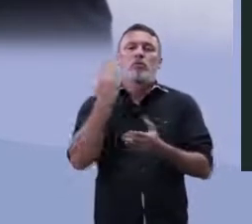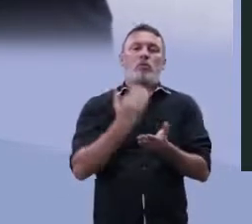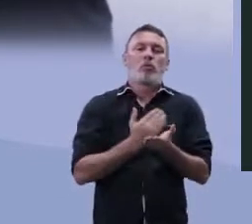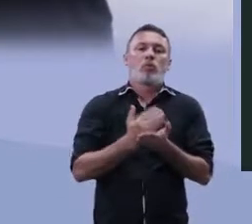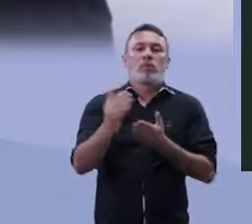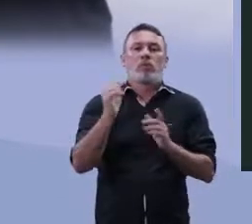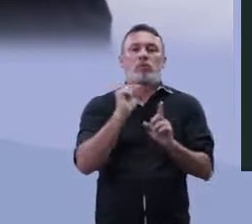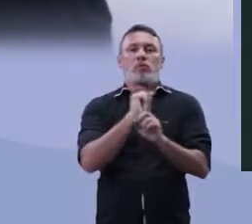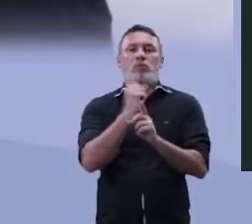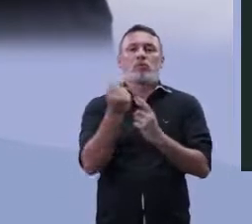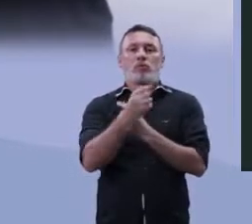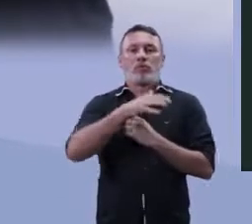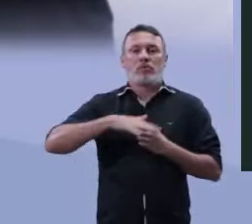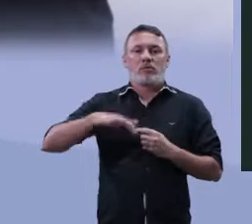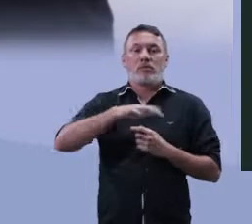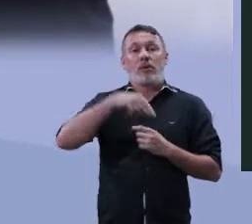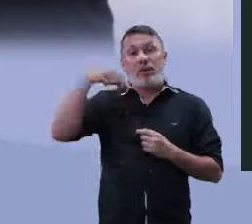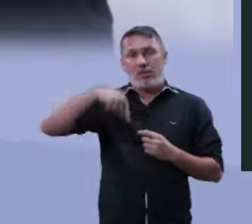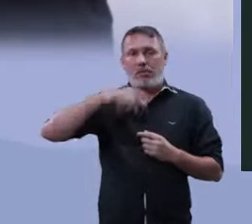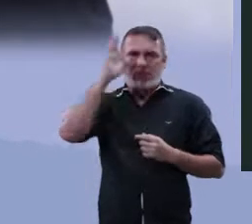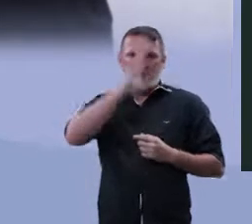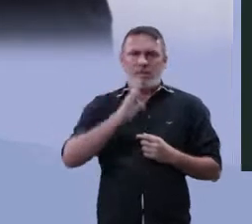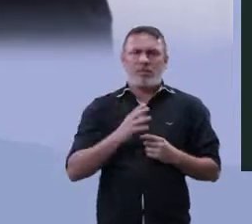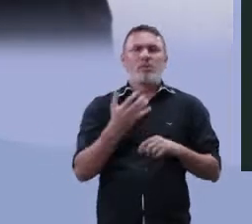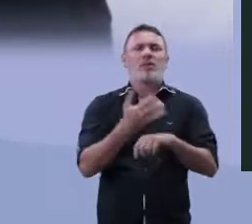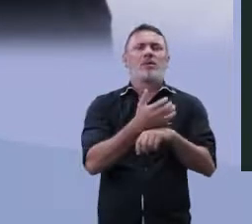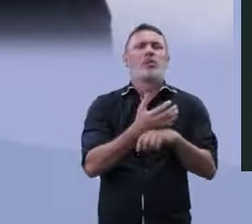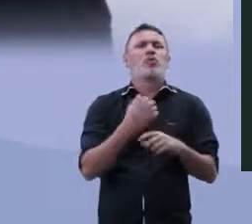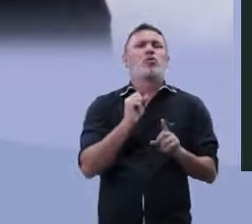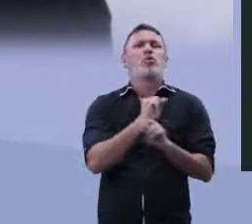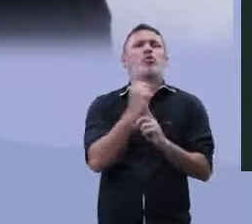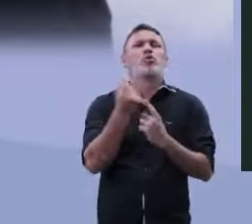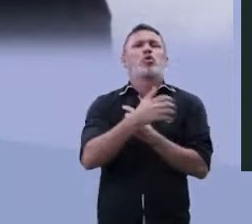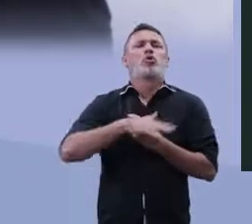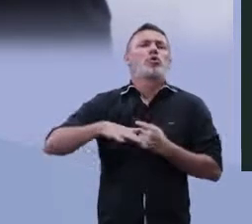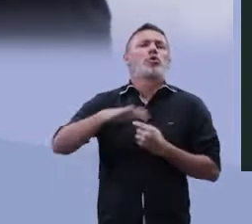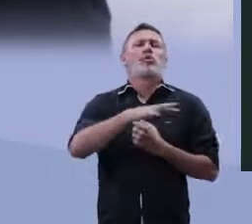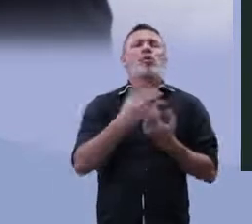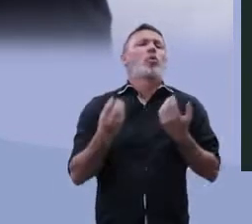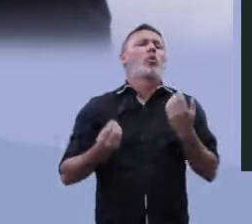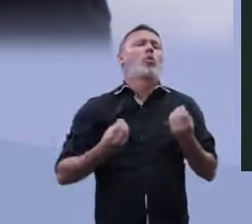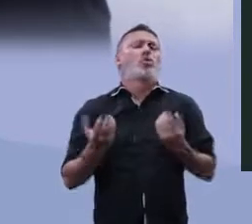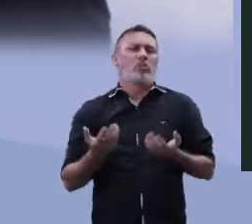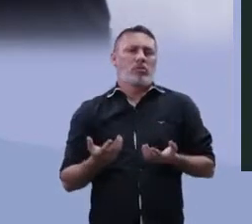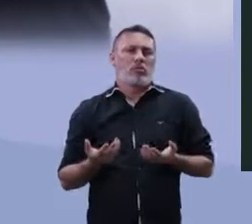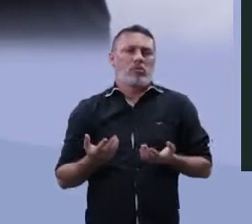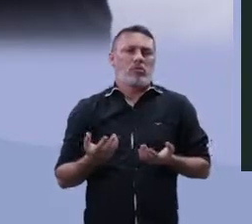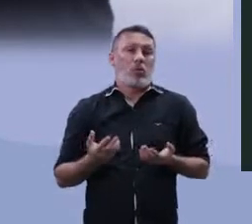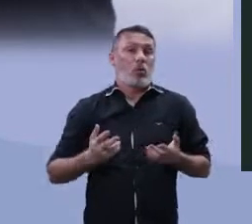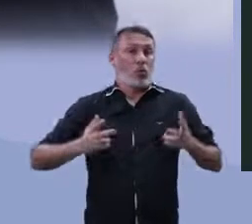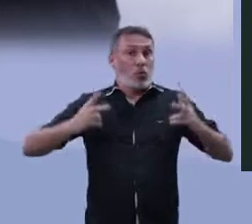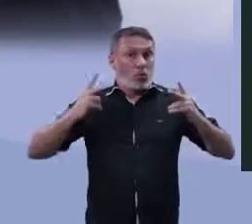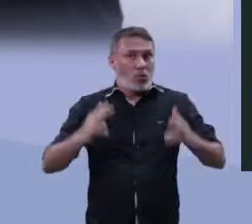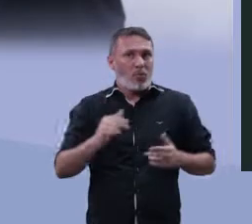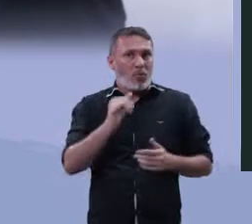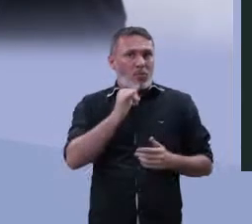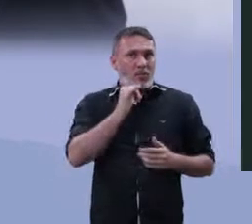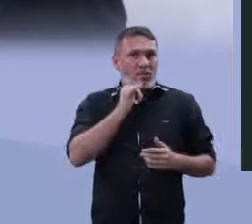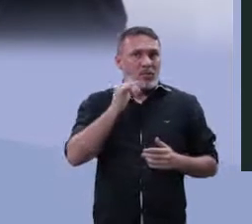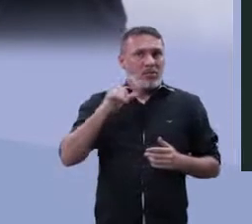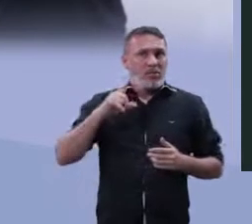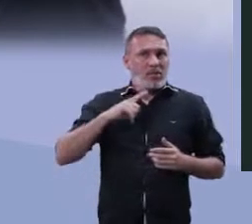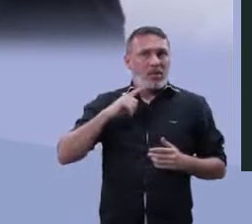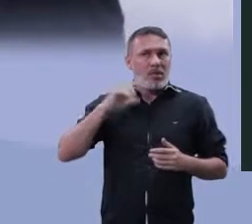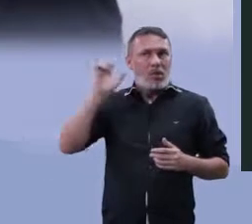dessa sociologia no Brasil. Como é que ela surge? Ela não vai, lógico, na mesma esteira